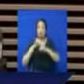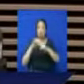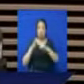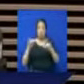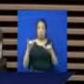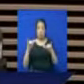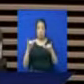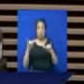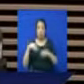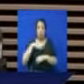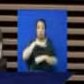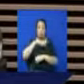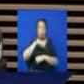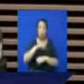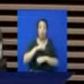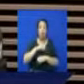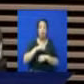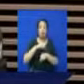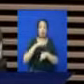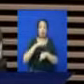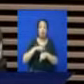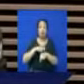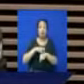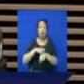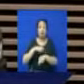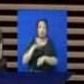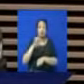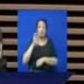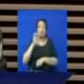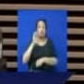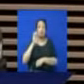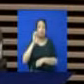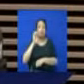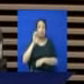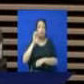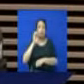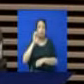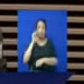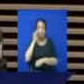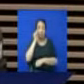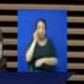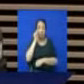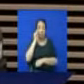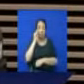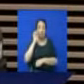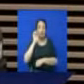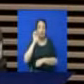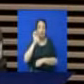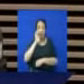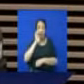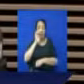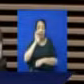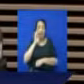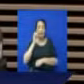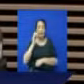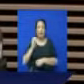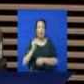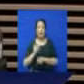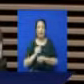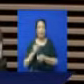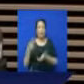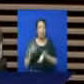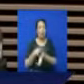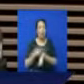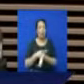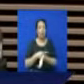pecaram, então Romanos diz, todos pecaram e destituídos foram da glória ou da presença de